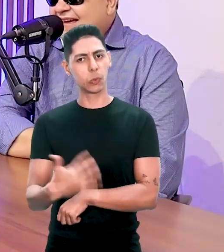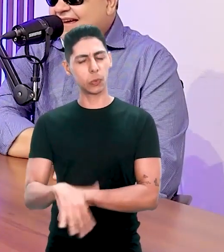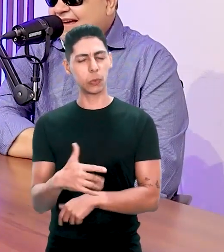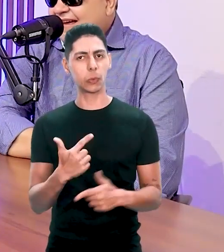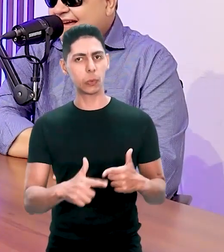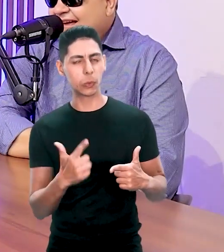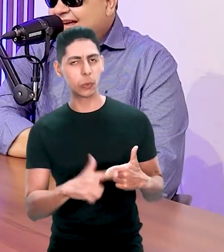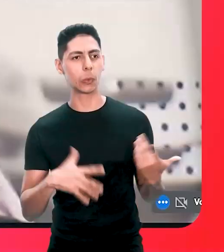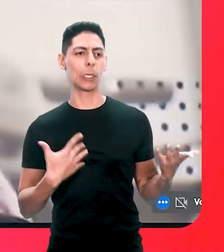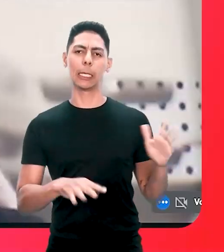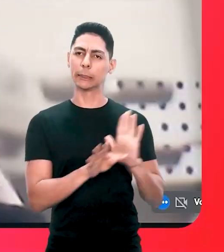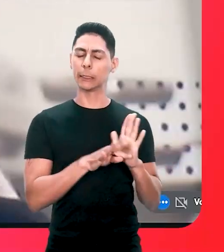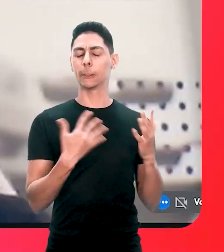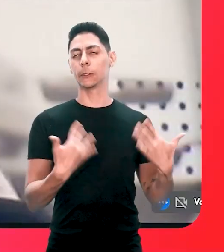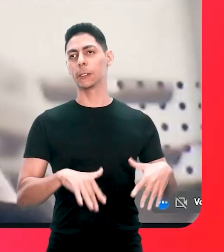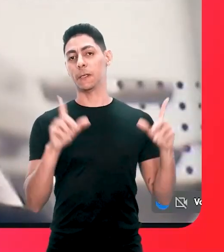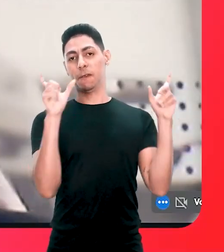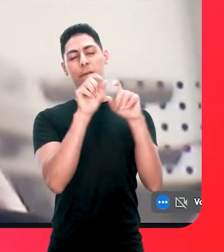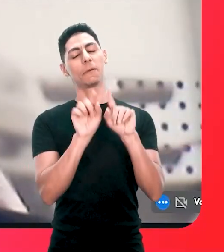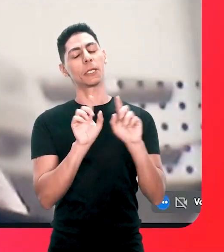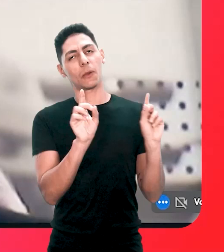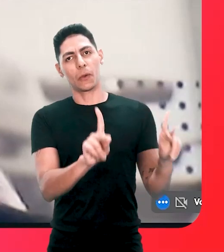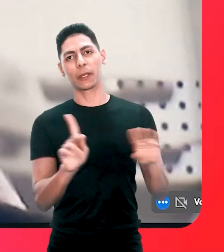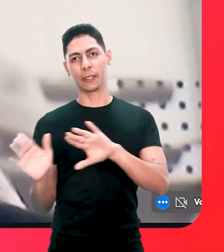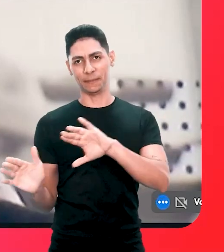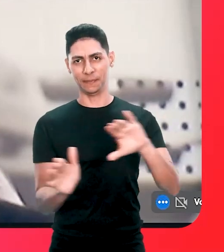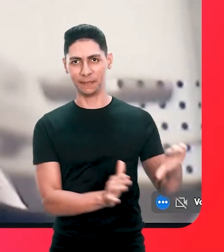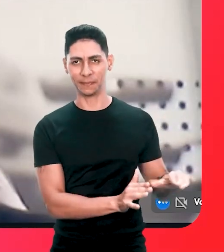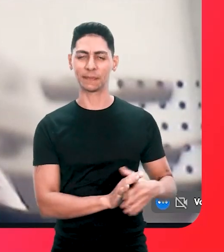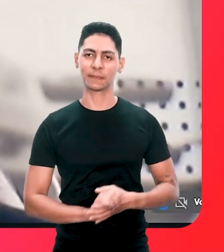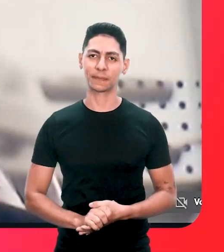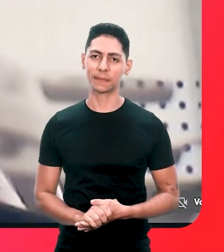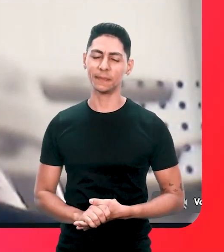que vai passar e volta. Mas então, Antônio José,